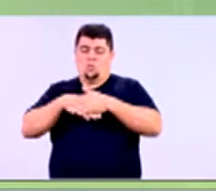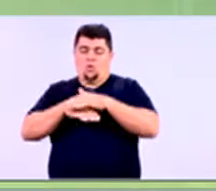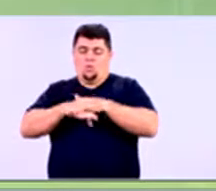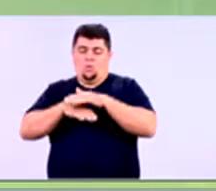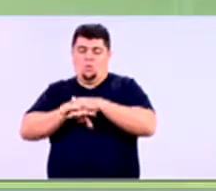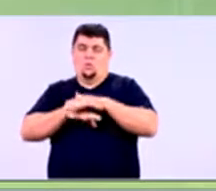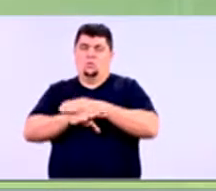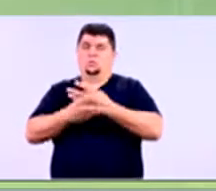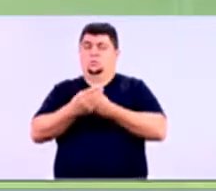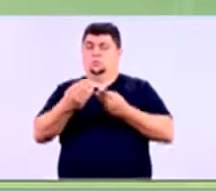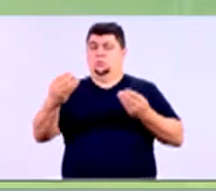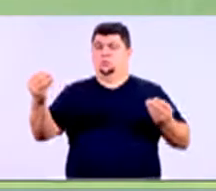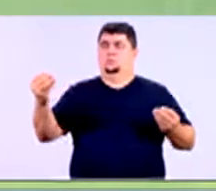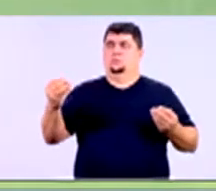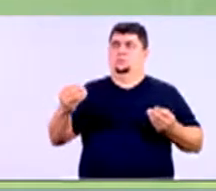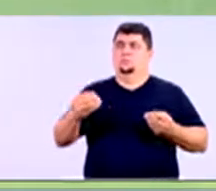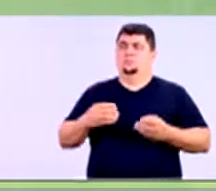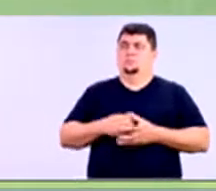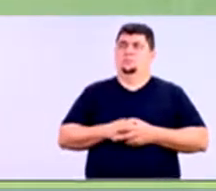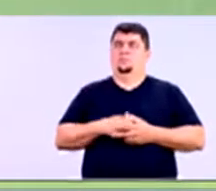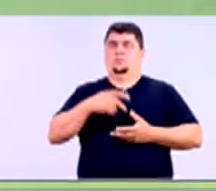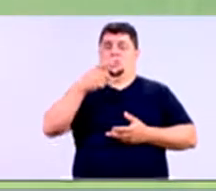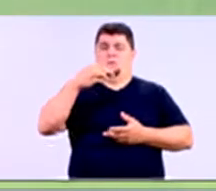valor do nosso PMT.